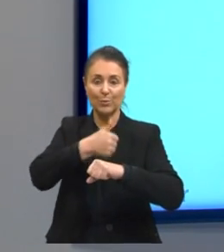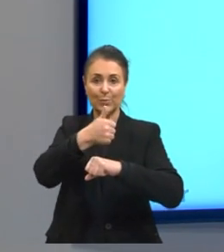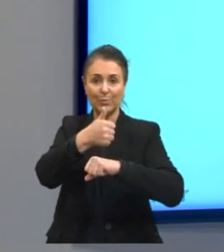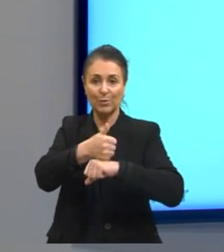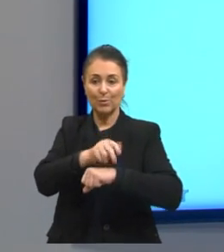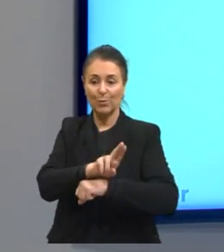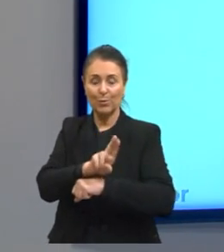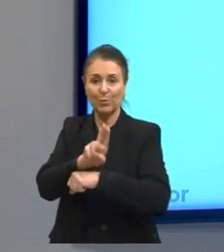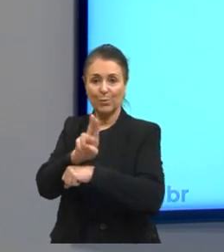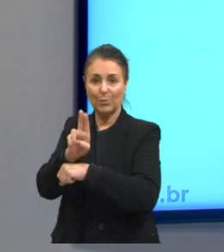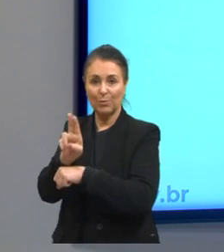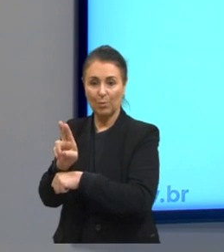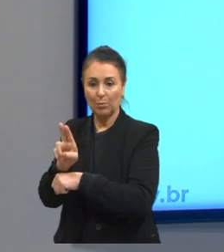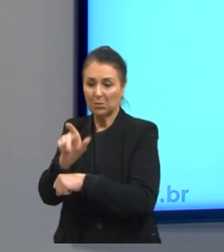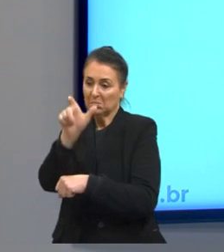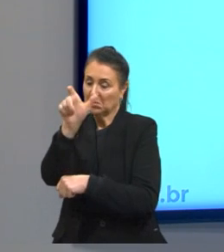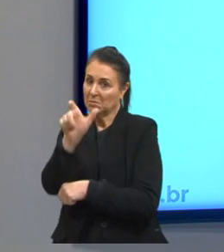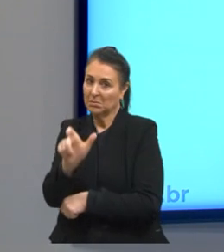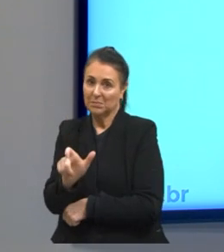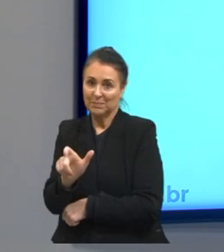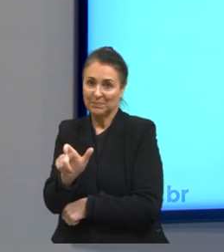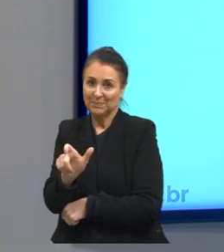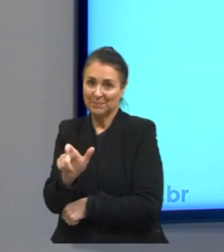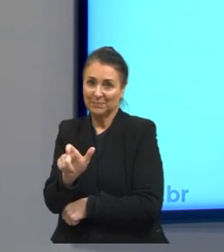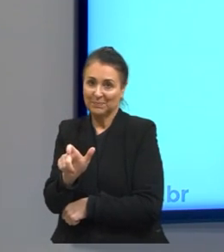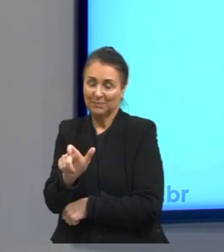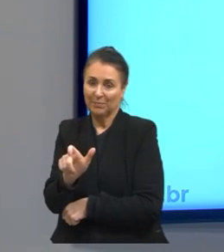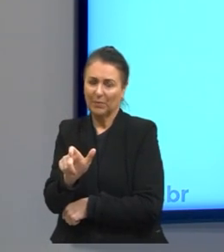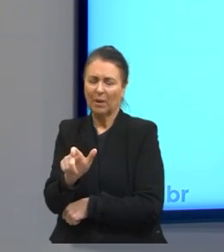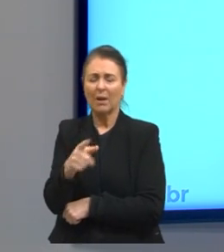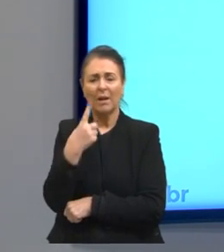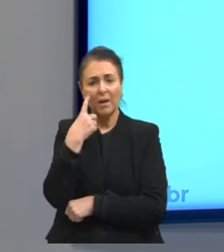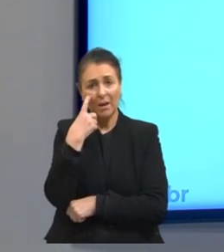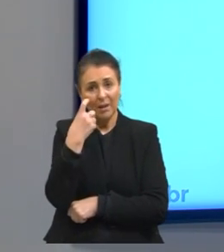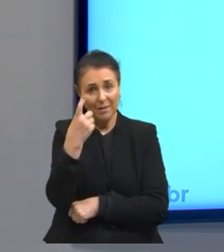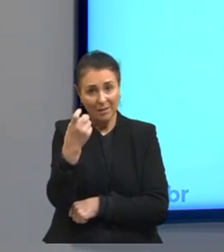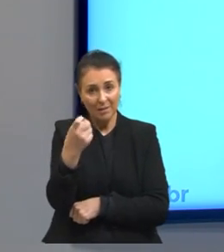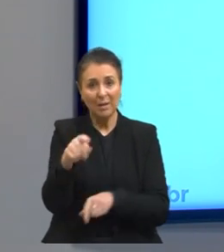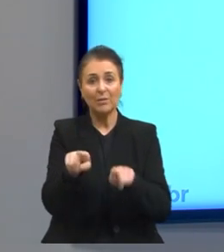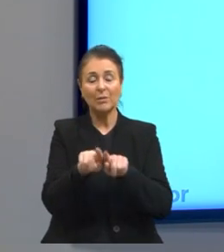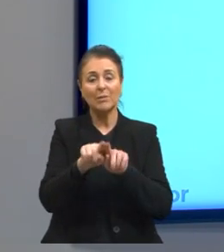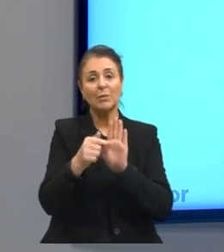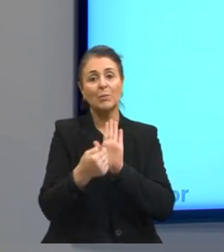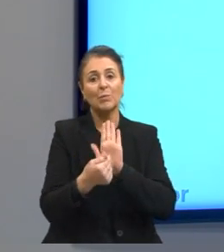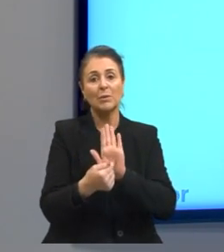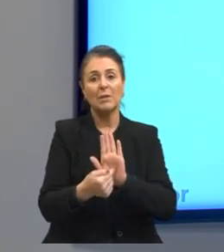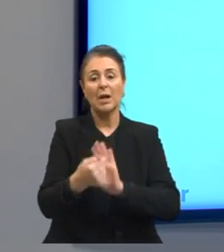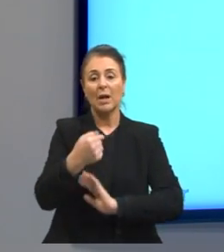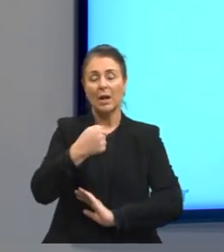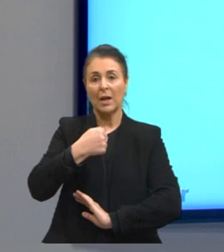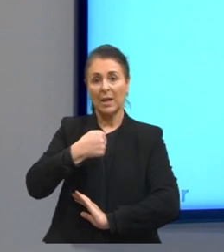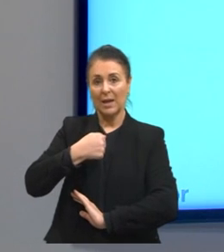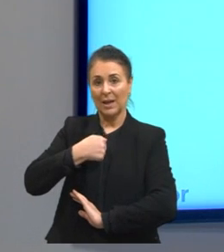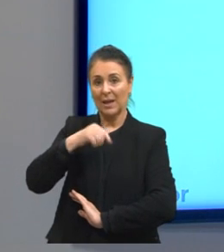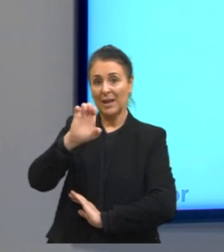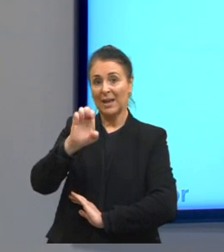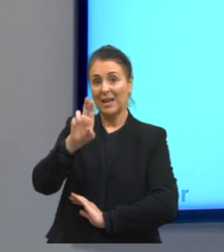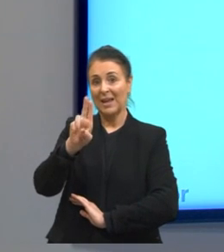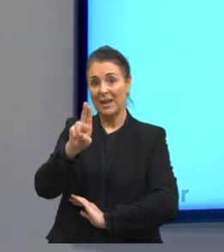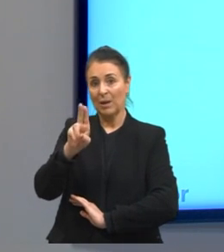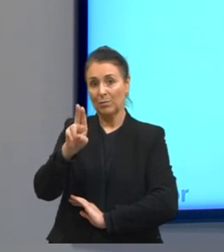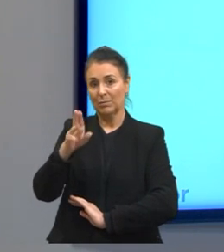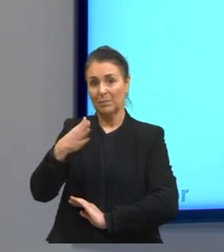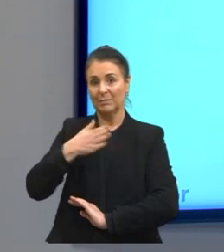o nome dessa pessoa. E daí, eu achei interessante só trazer para vocês a questão do eu e do mim. Que muitas